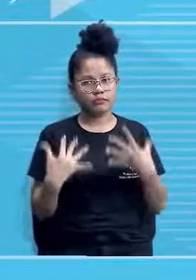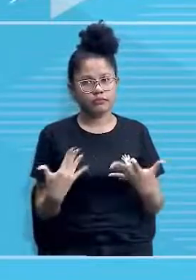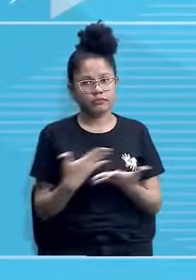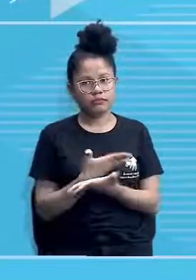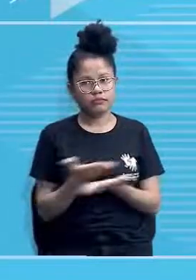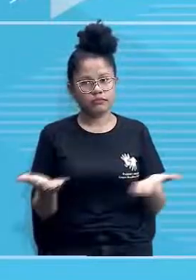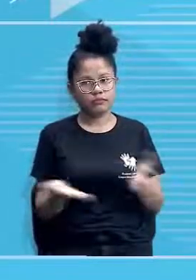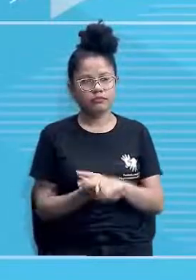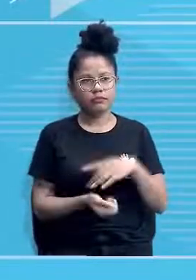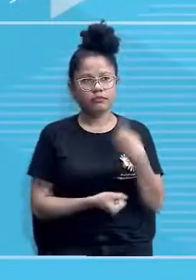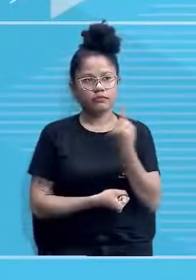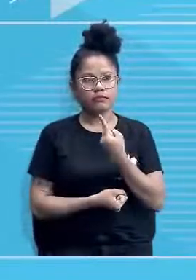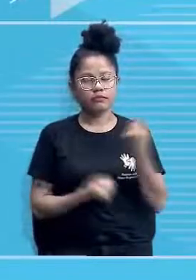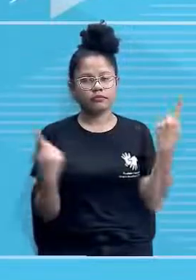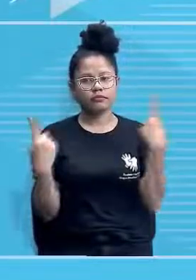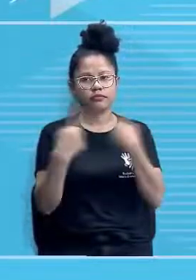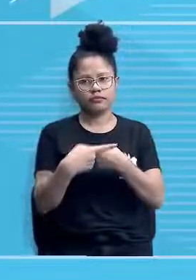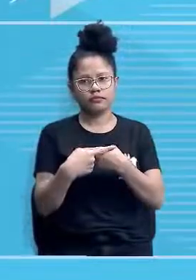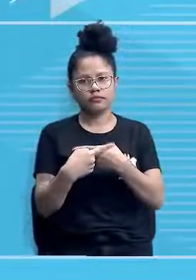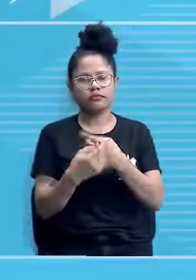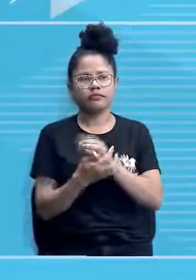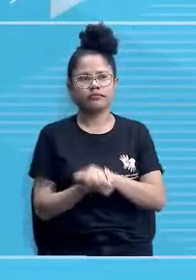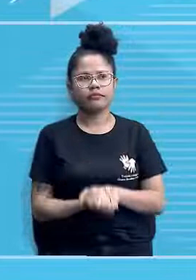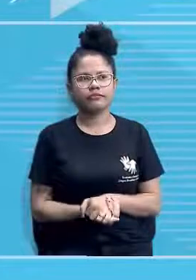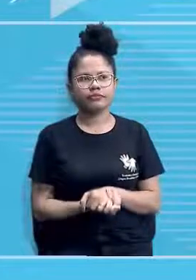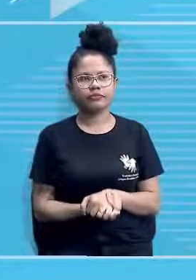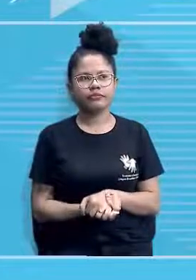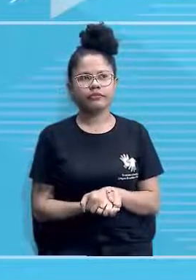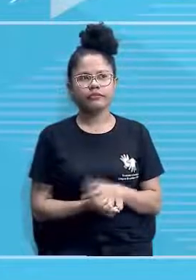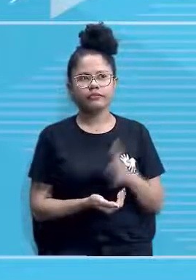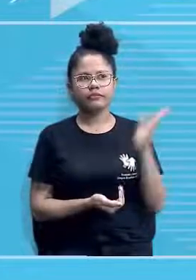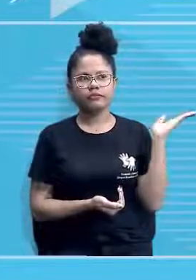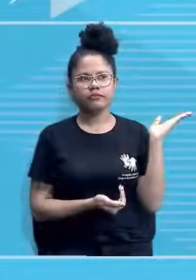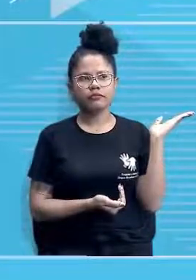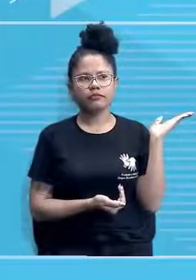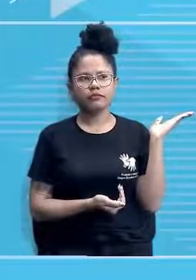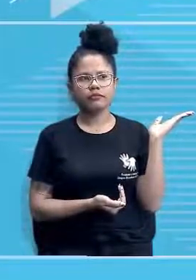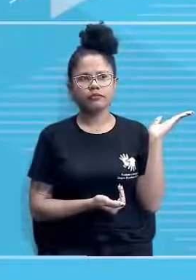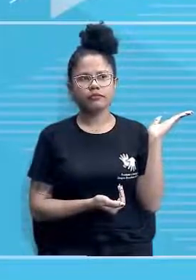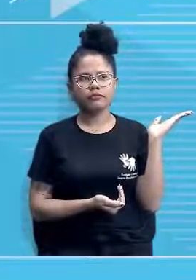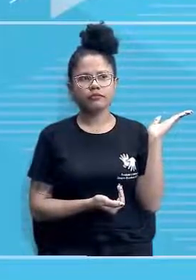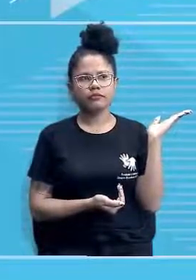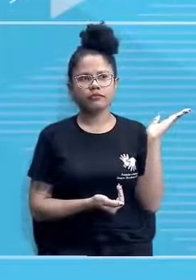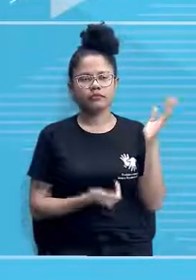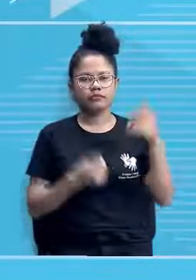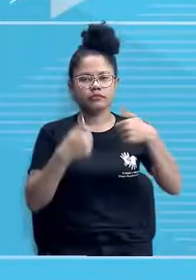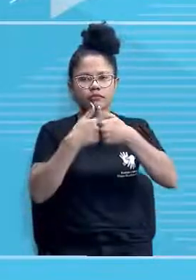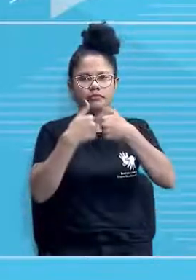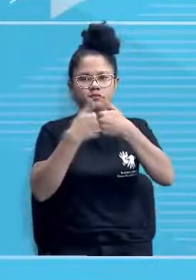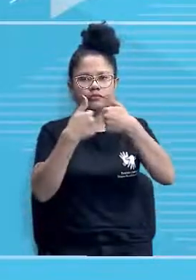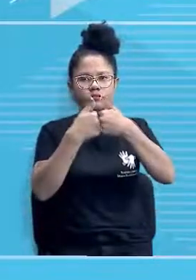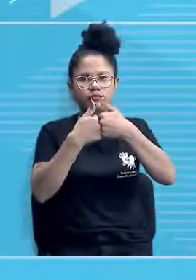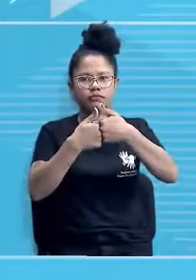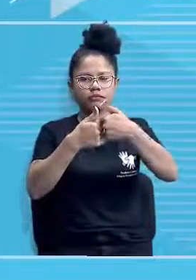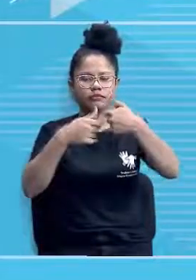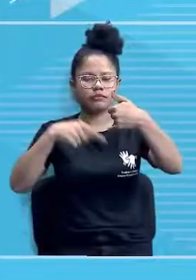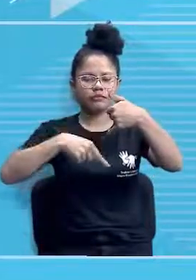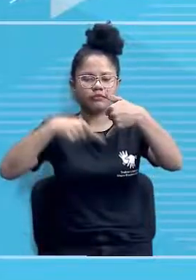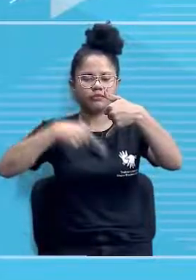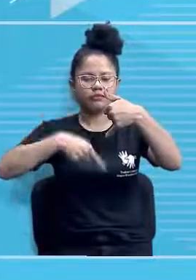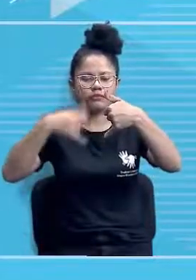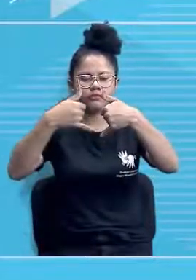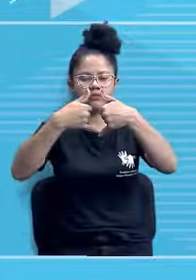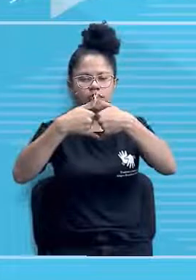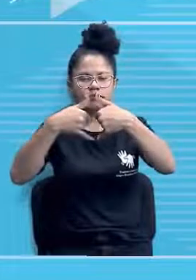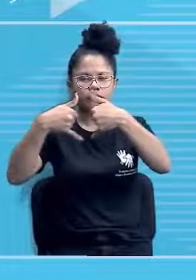justamente a única que é inversamente proporcional a ramificação esse aqui ó são usar legais não ligar a cadeia quanto